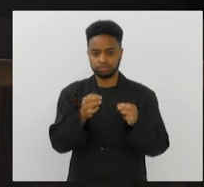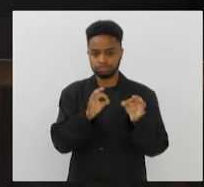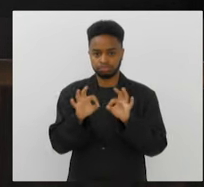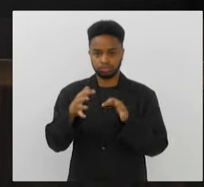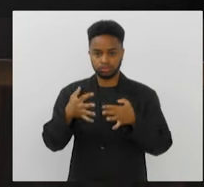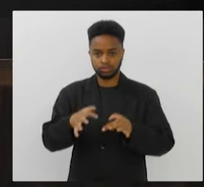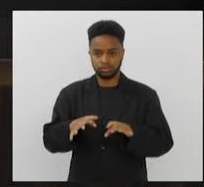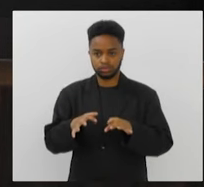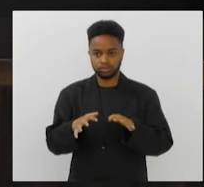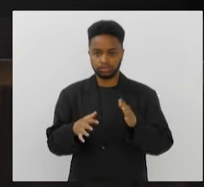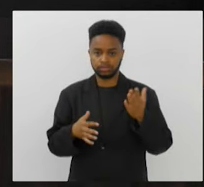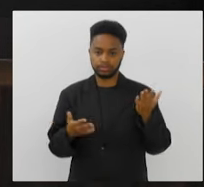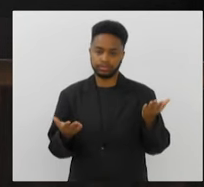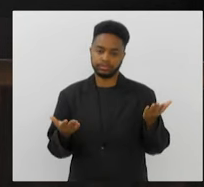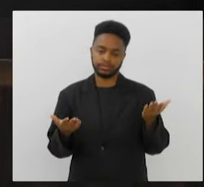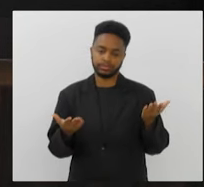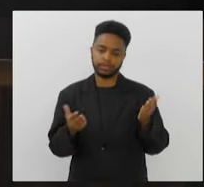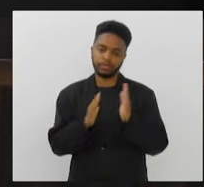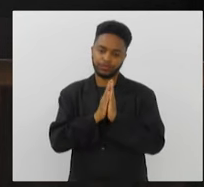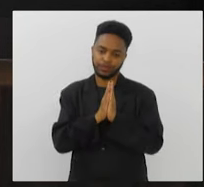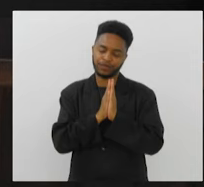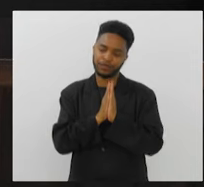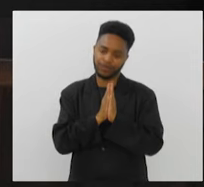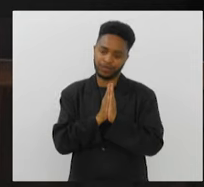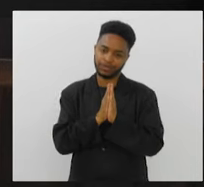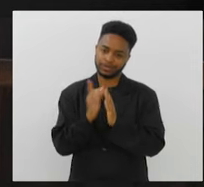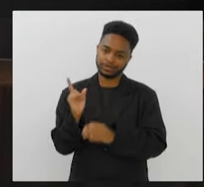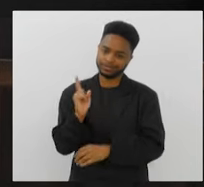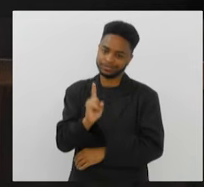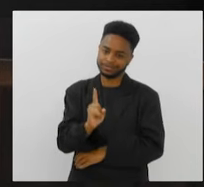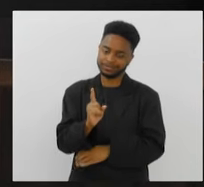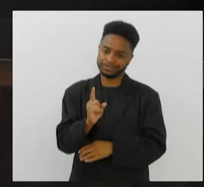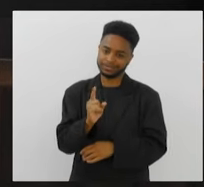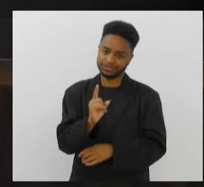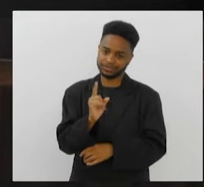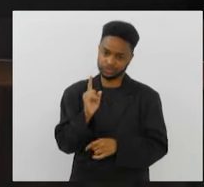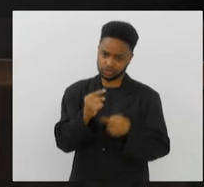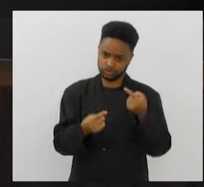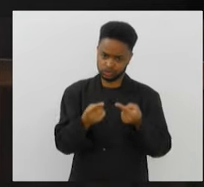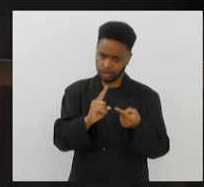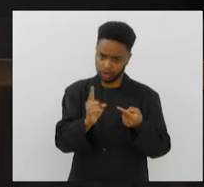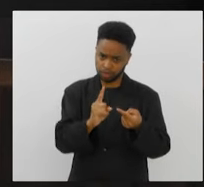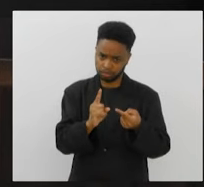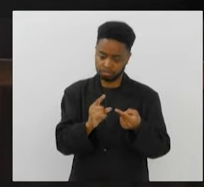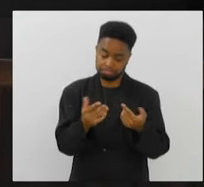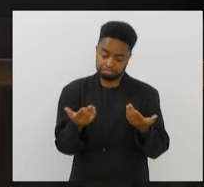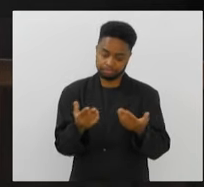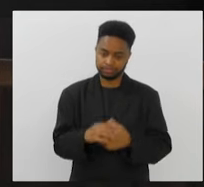havendo quem queira... Ah, espera aí. Por favor, para discutir. Vai discutir? Não vai discutir?